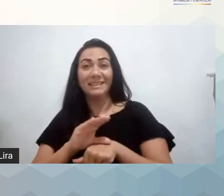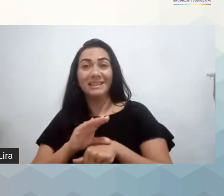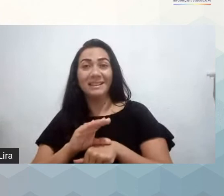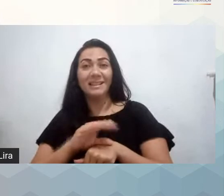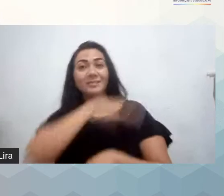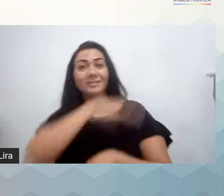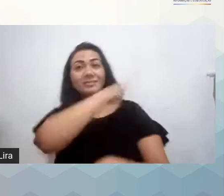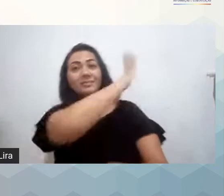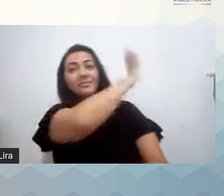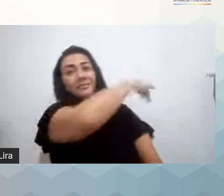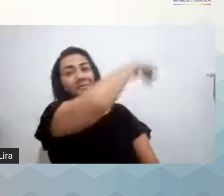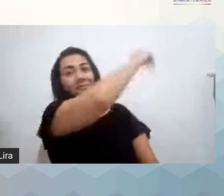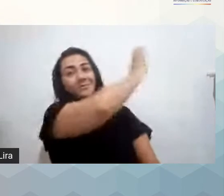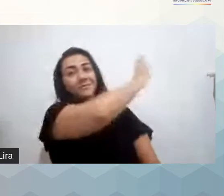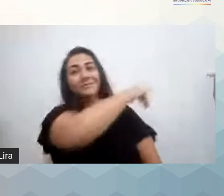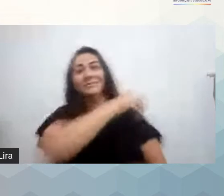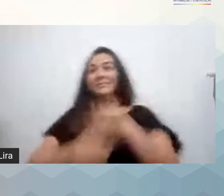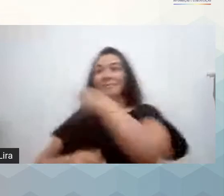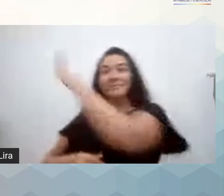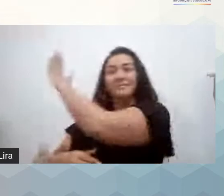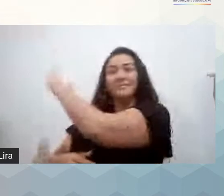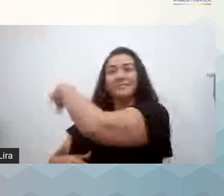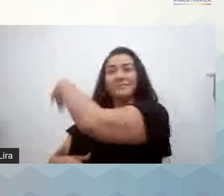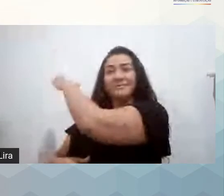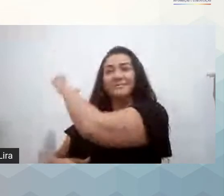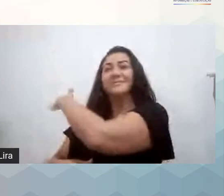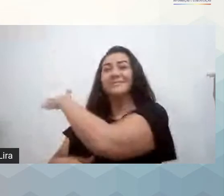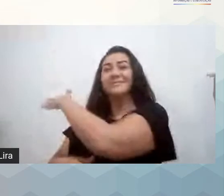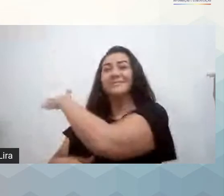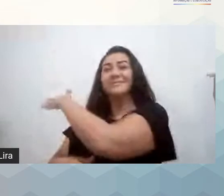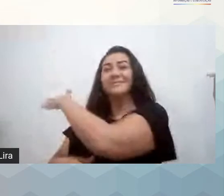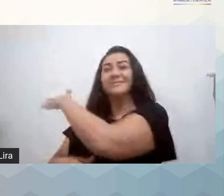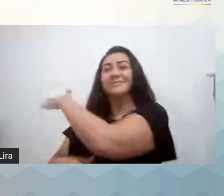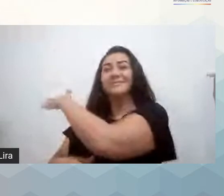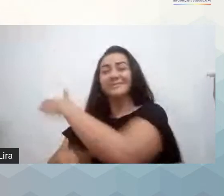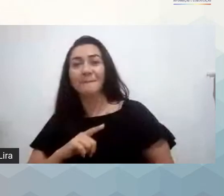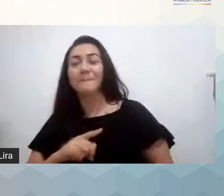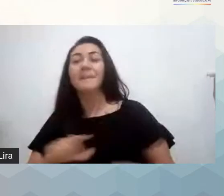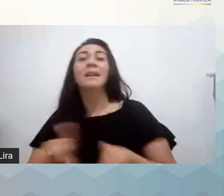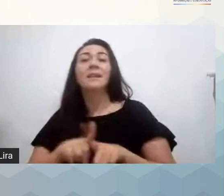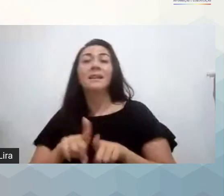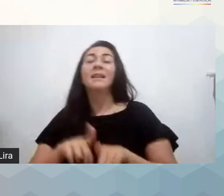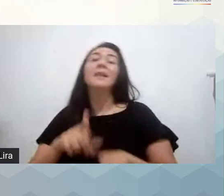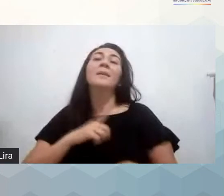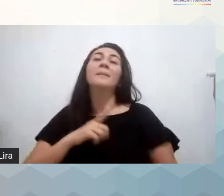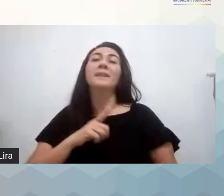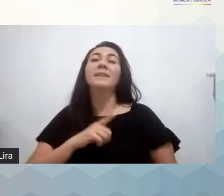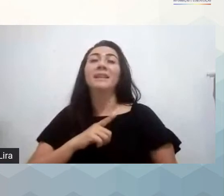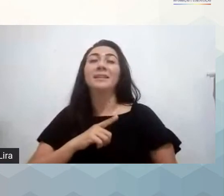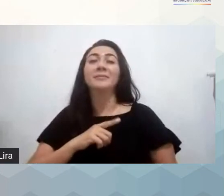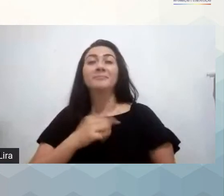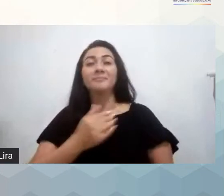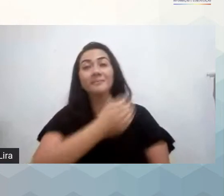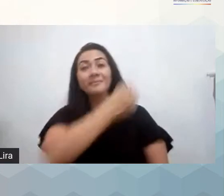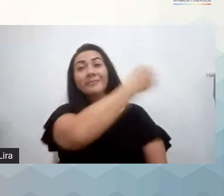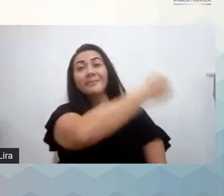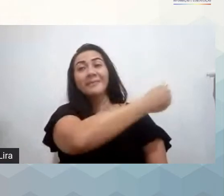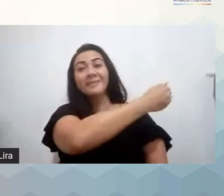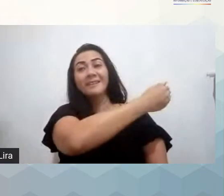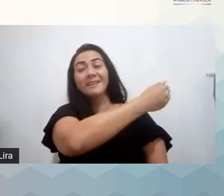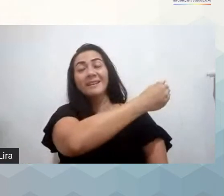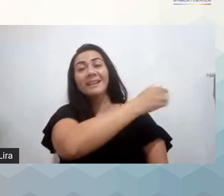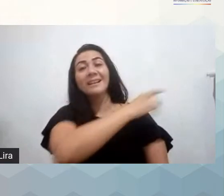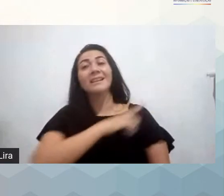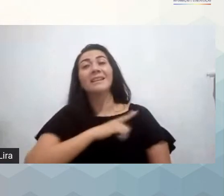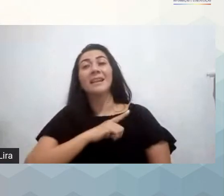alguns enfeites e também à minha direita, na parte de trás, tem uma